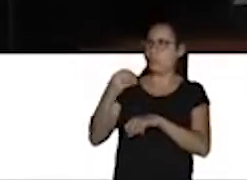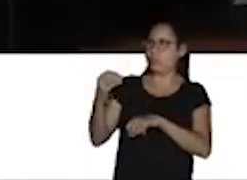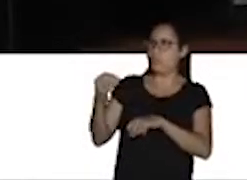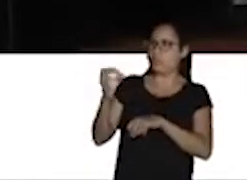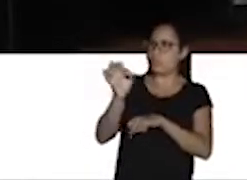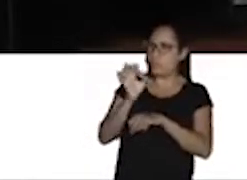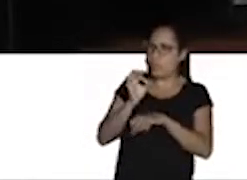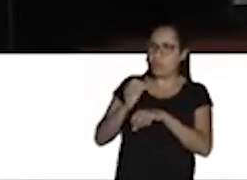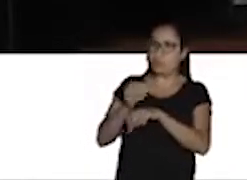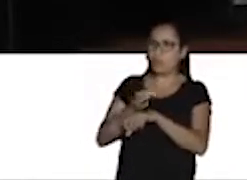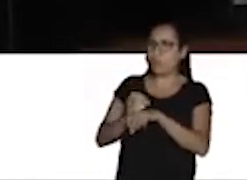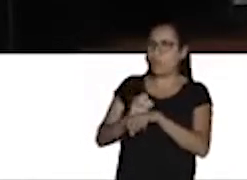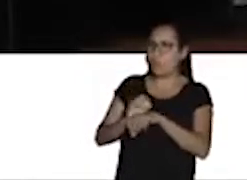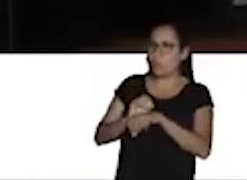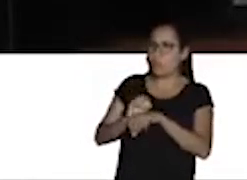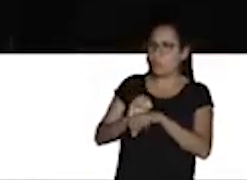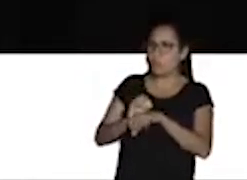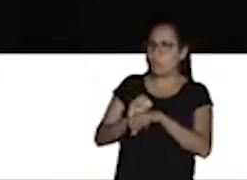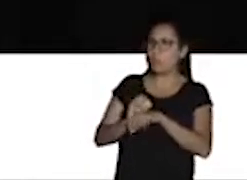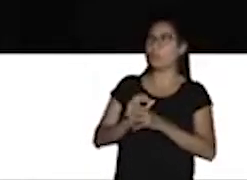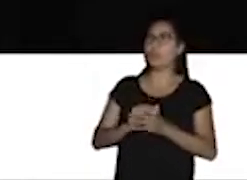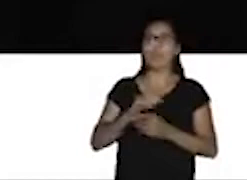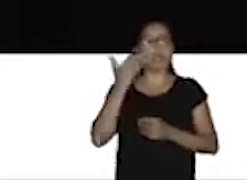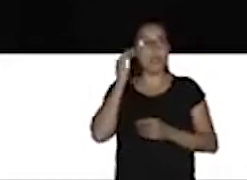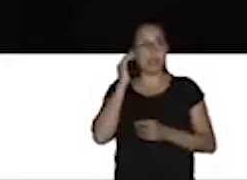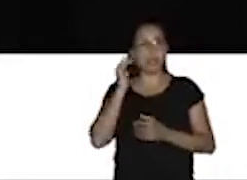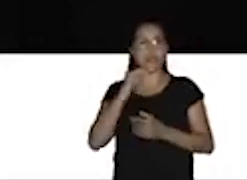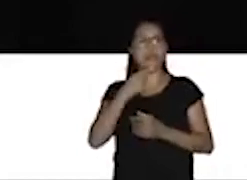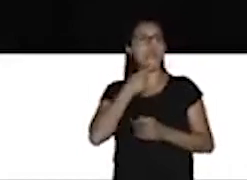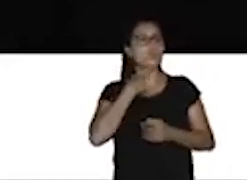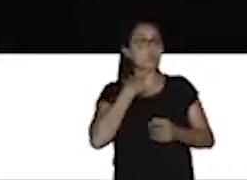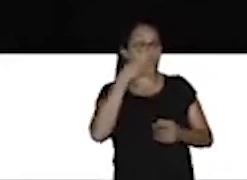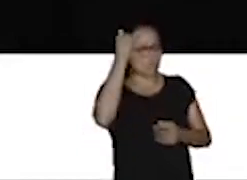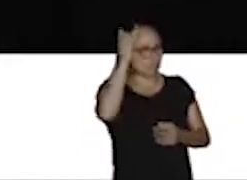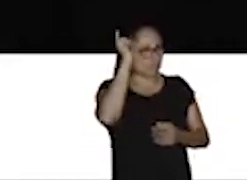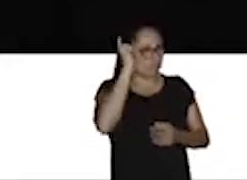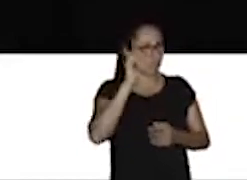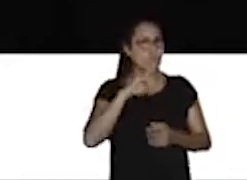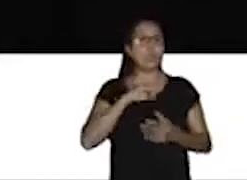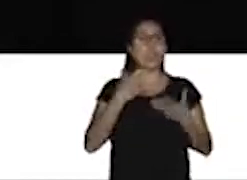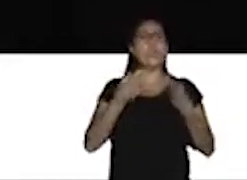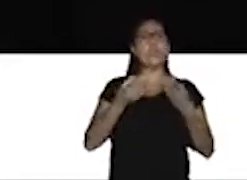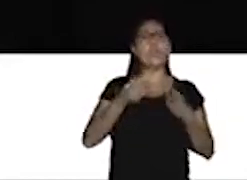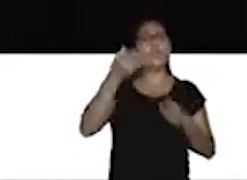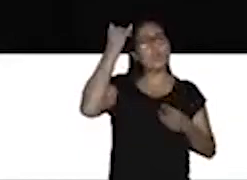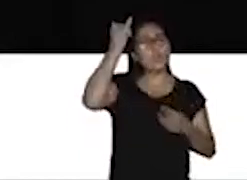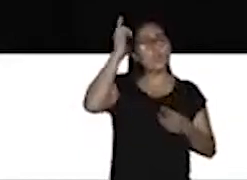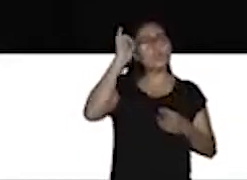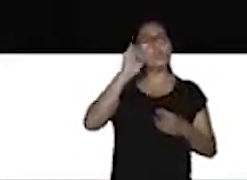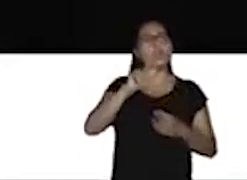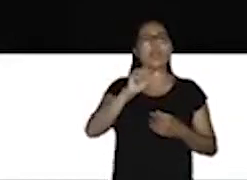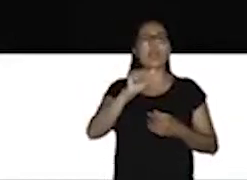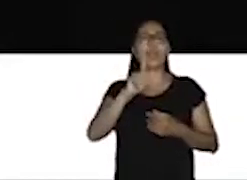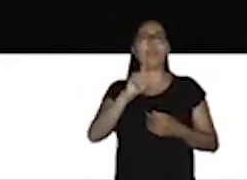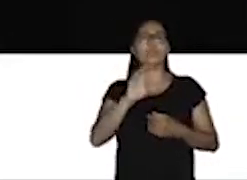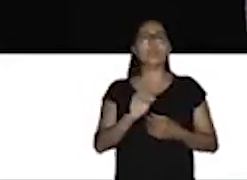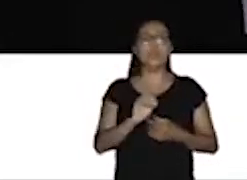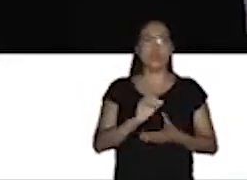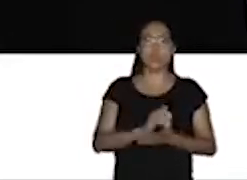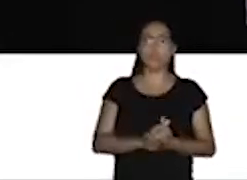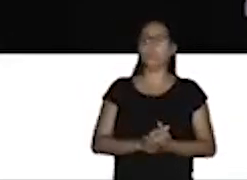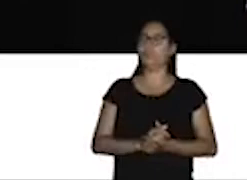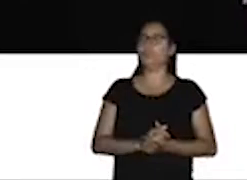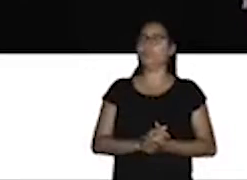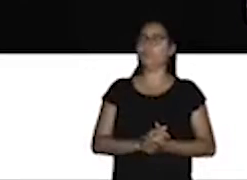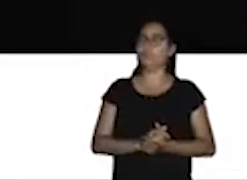moedas de... Ah, agora entendi, patrão. Vai buscar meu gado. O senhor gosta de gado, né, patrão? Eu tenho muito gado. Tem muito gado. Vamos pegar, então. Pode deixar que eu